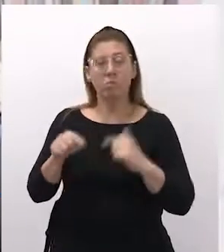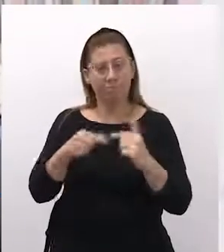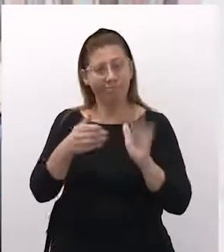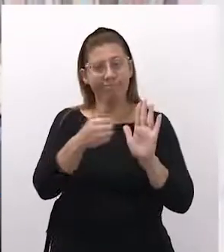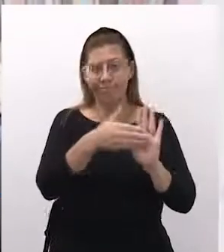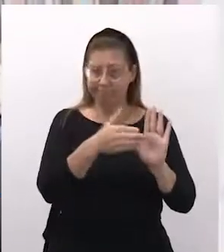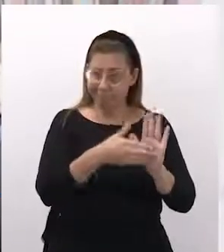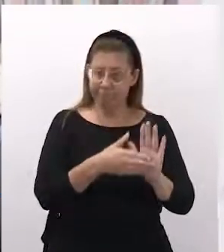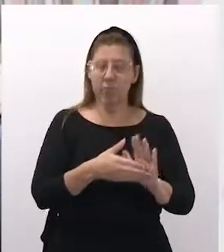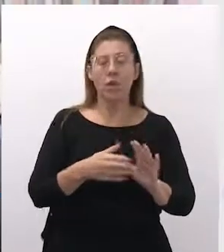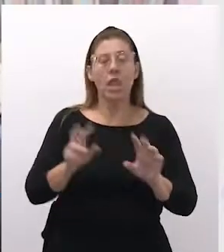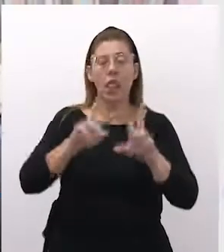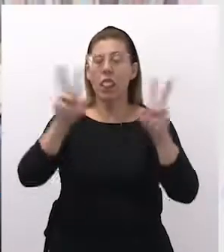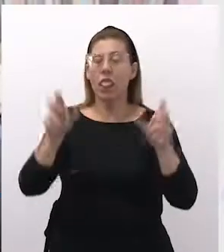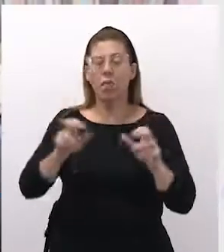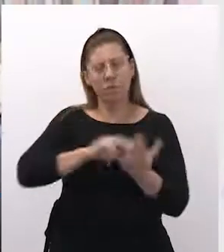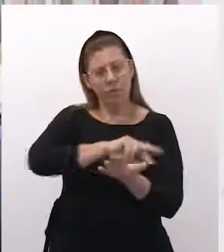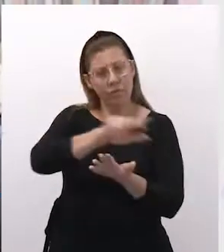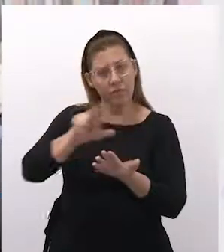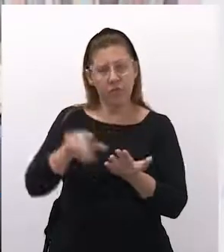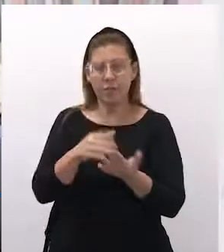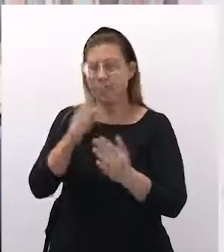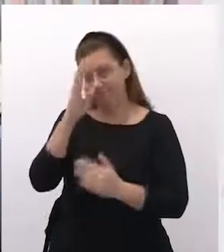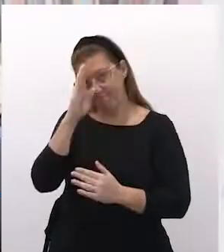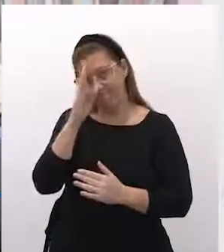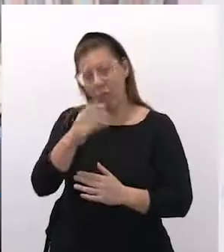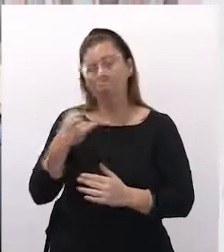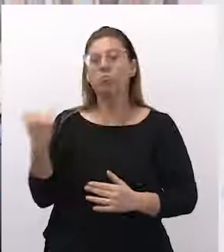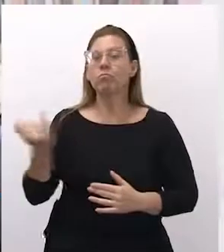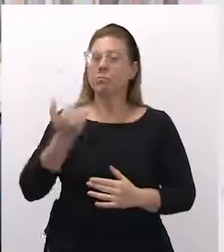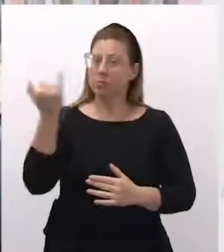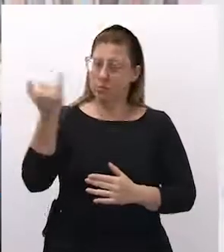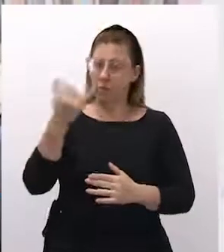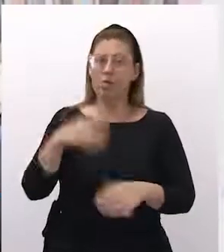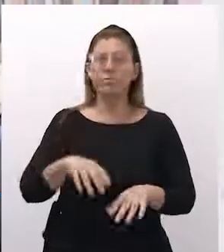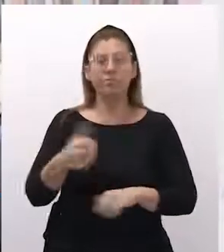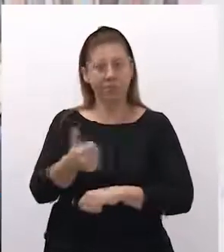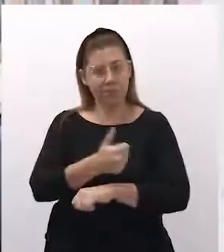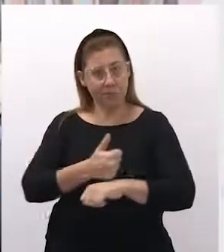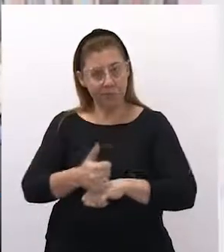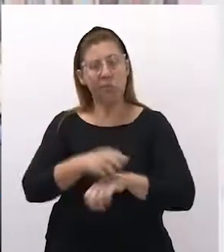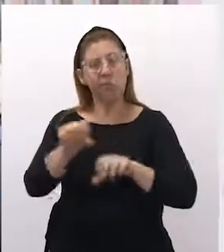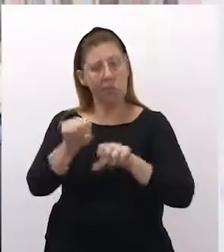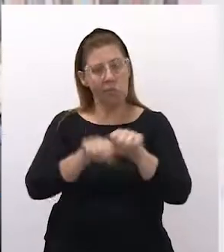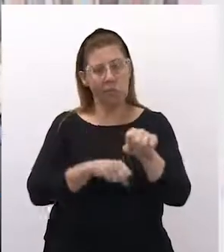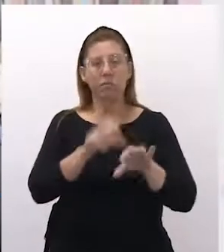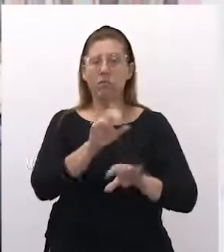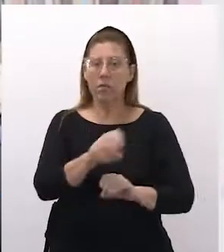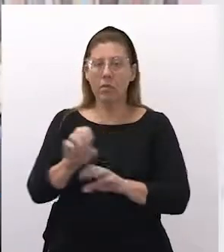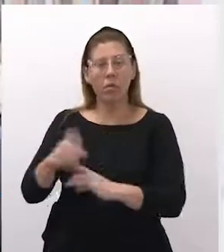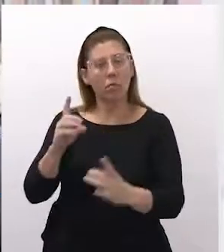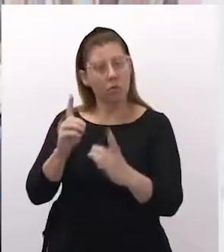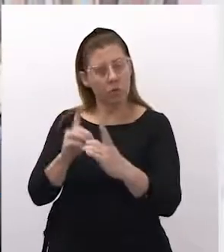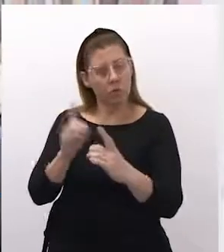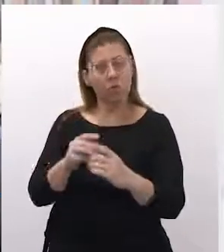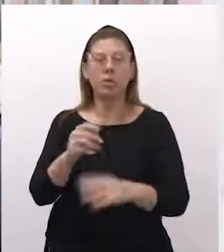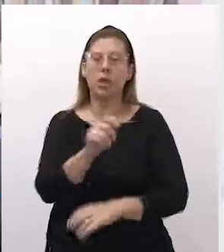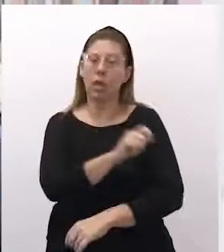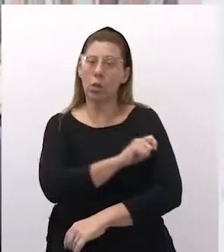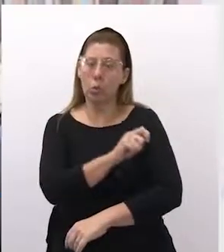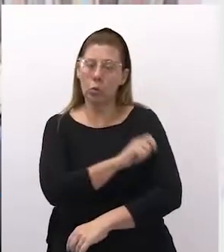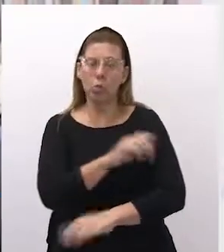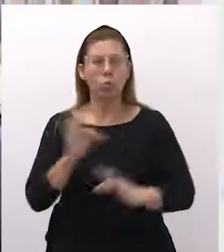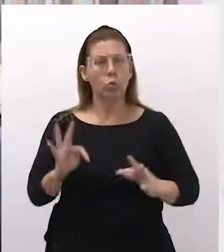temas transversais e que são fundamentais para a formação dos profissionais da educação, no atendimento aos estudantes e em